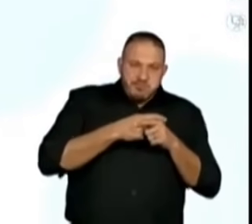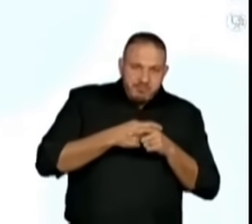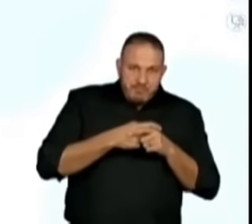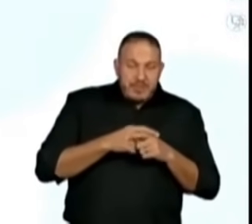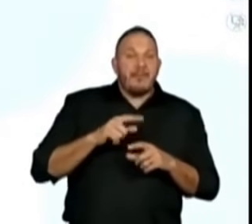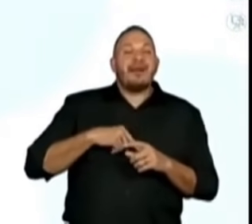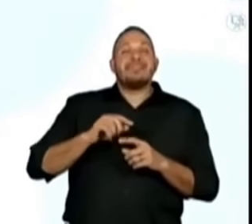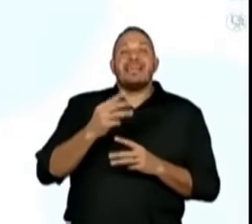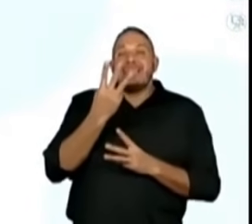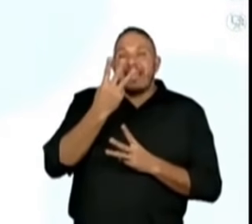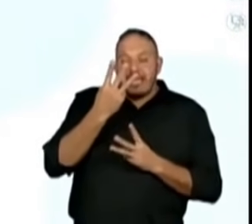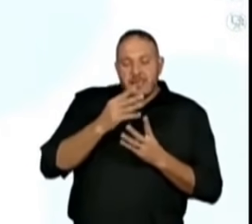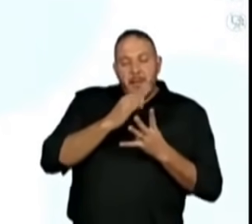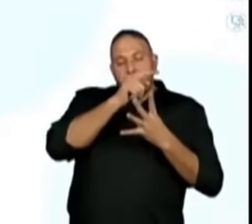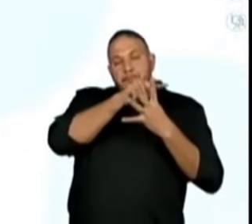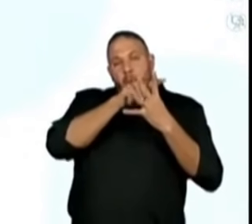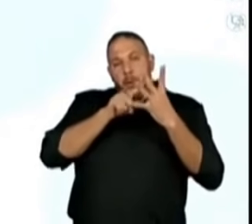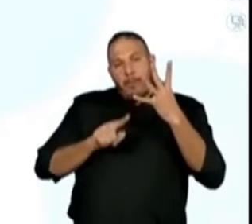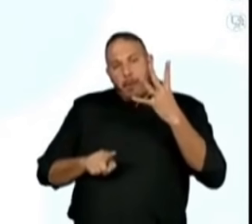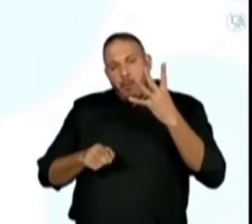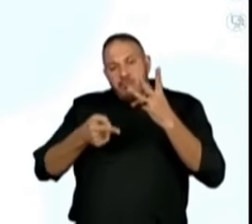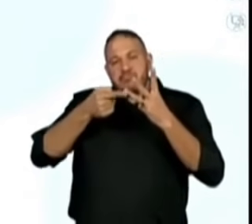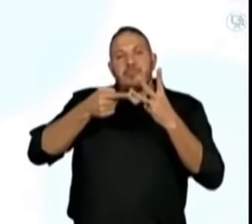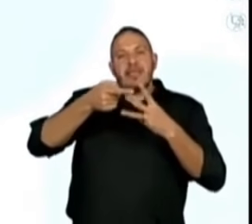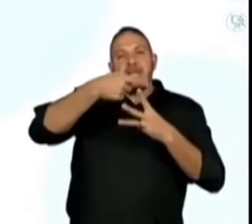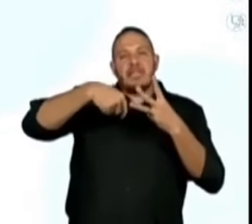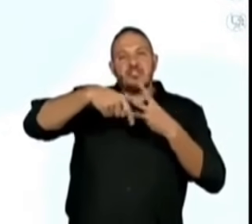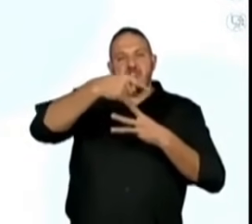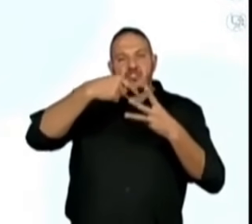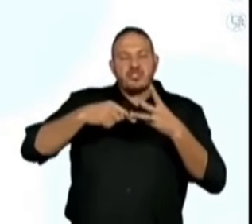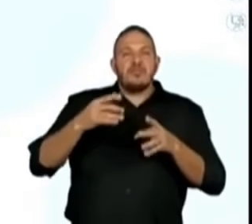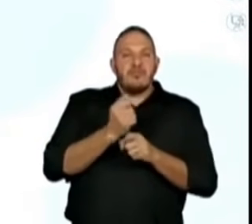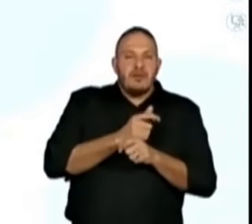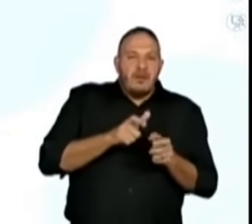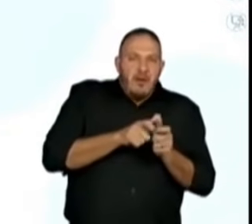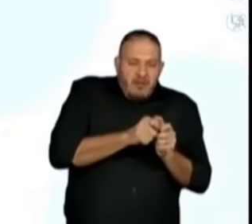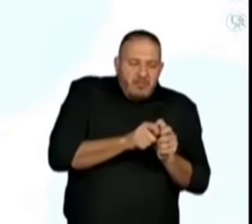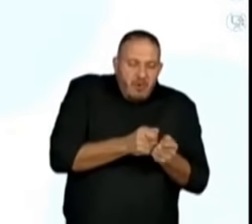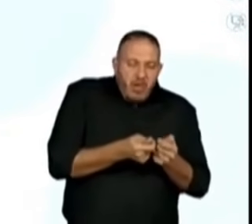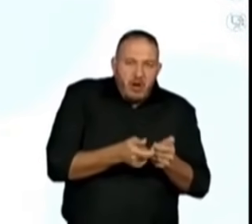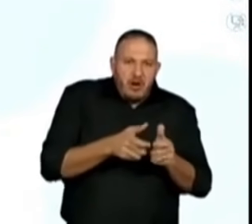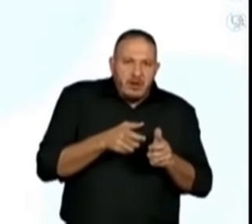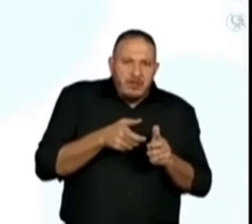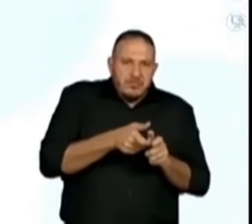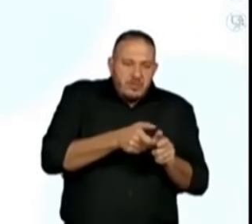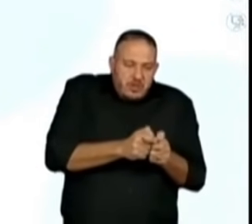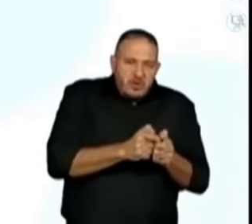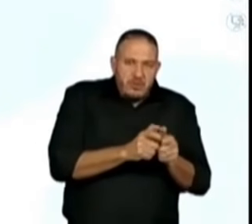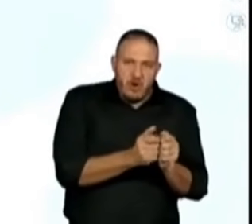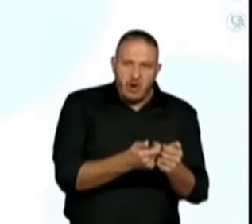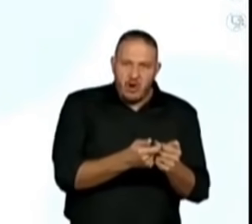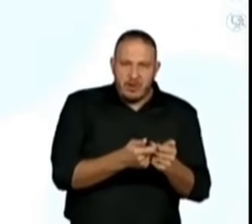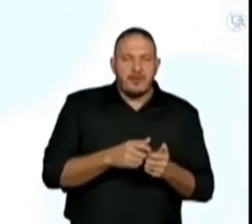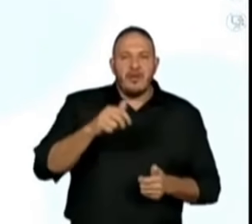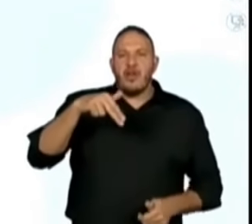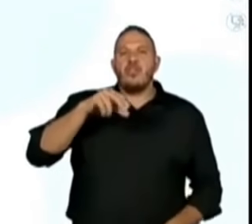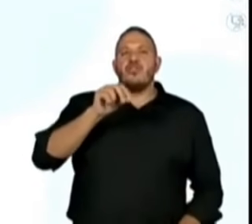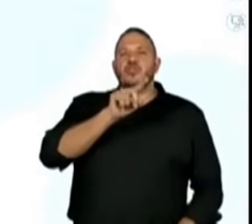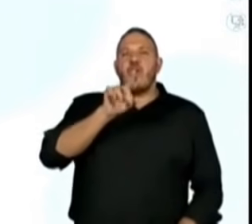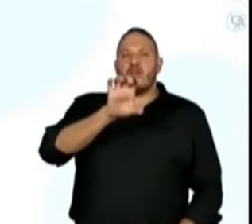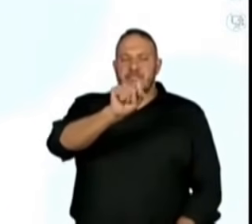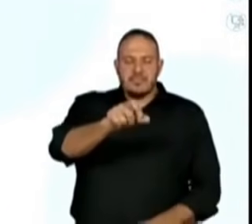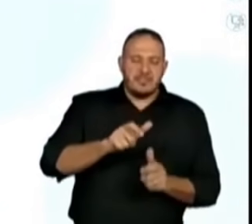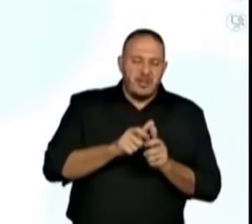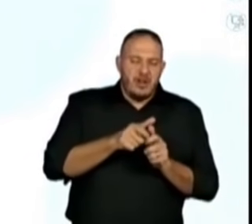3/4 partes, né? 3/4 de nozes. 3/4 de nozes. Vamos achar